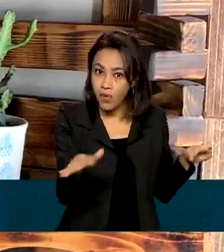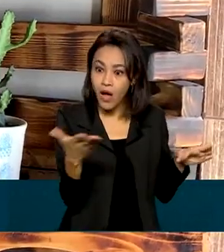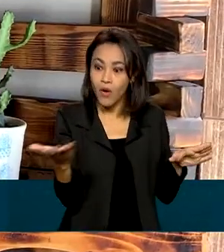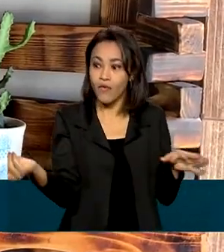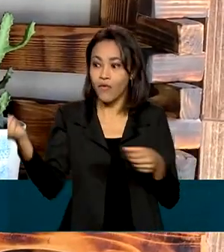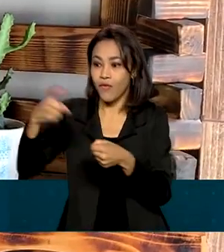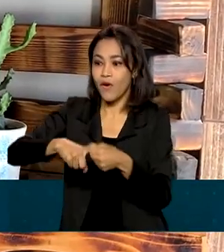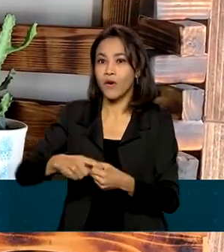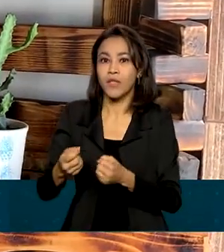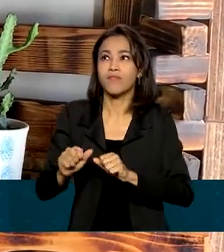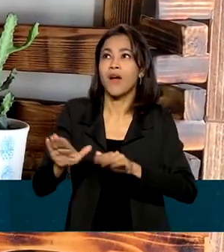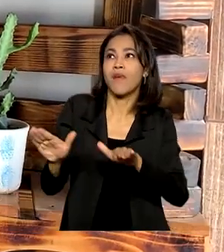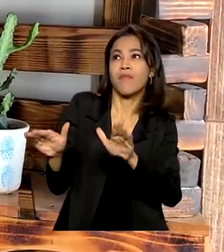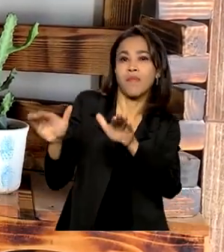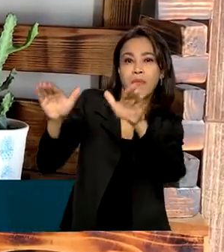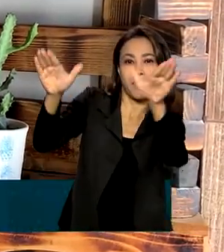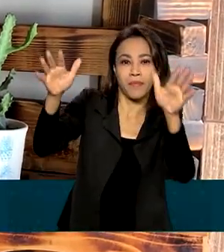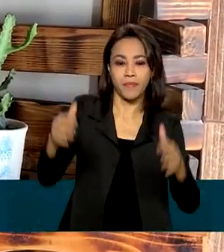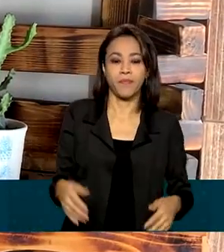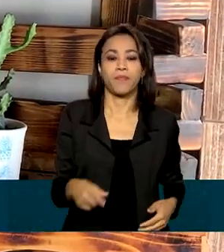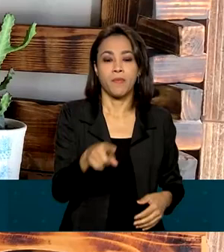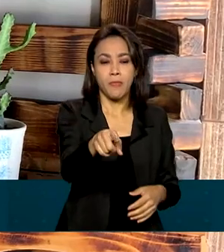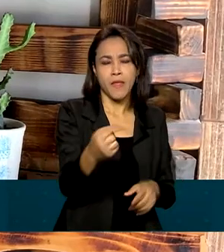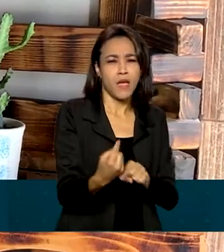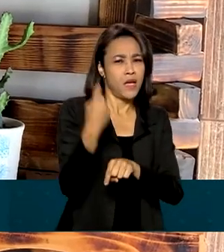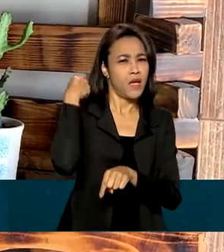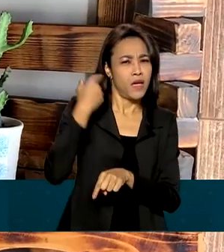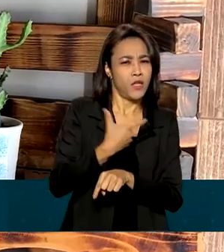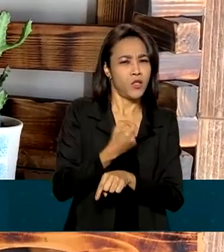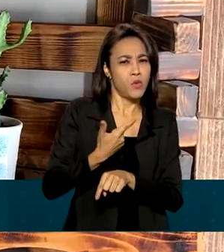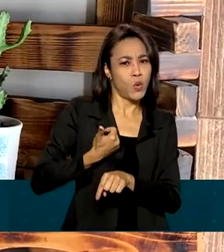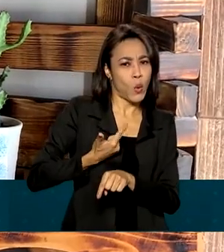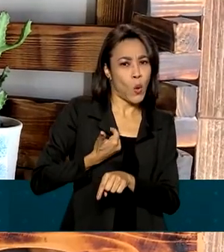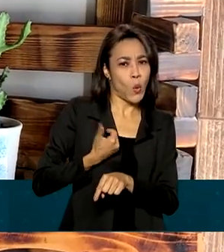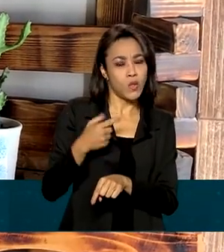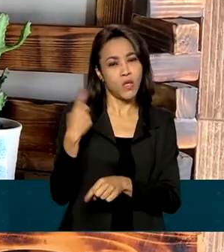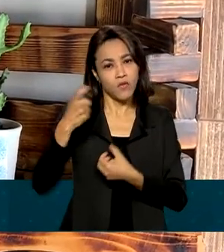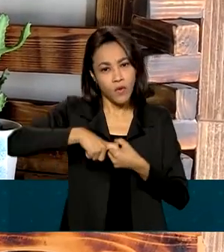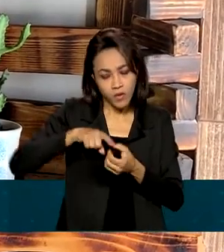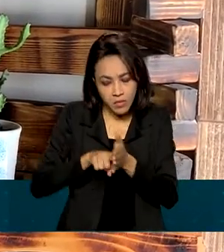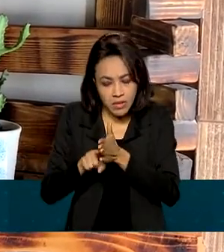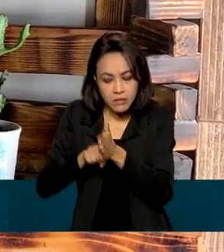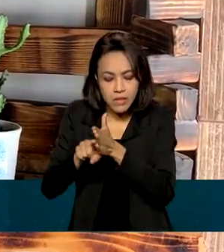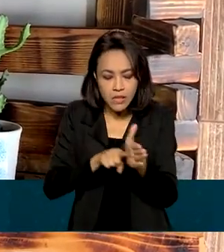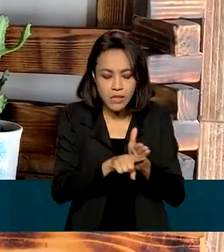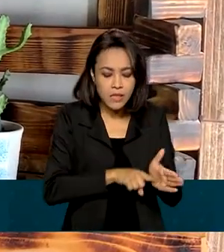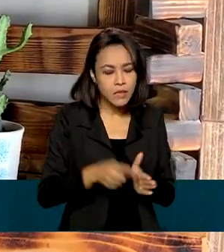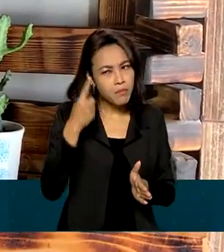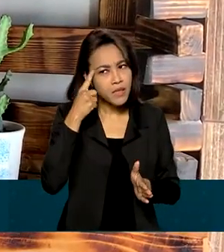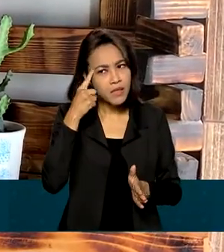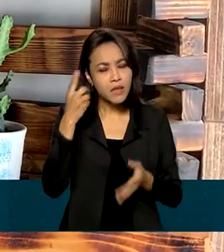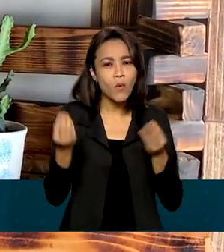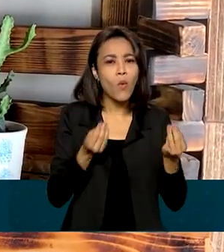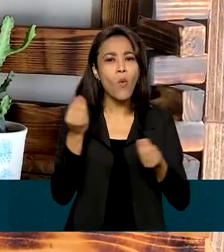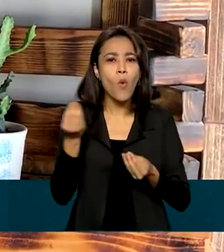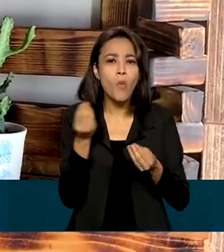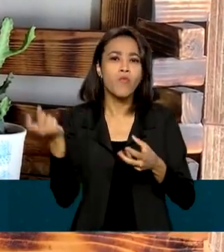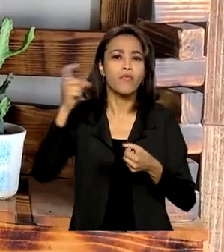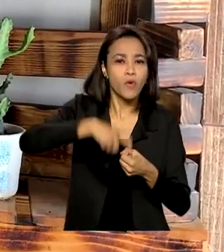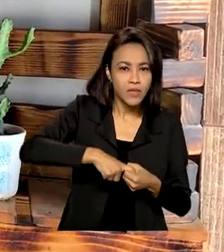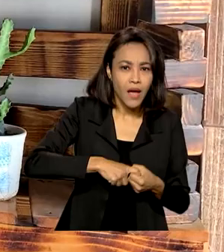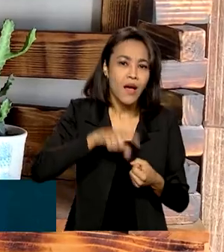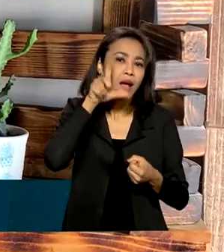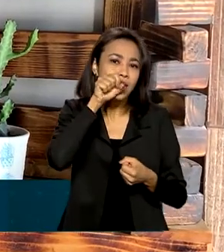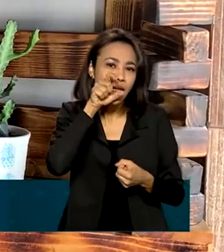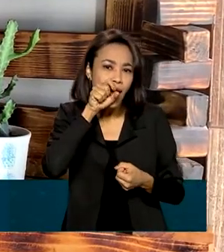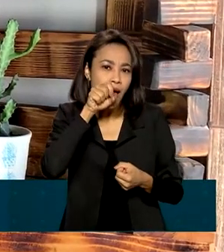Em 2012, nós iniciamos as pesquisas e os estudos justamente pensando em como reintroduzir as ararinhas azuis no Brasil. Isso